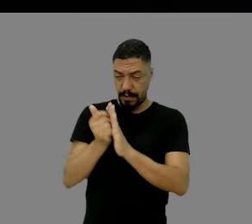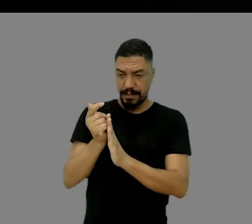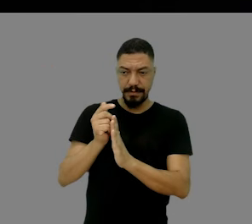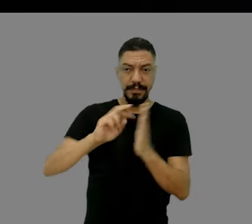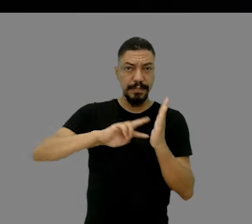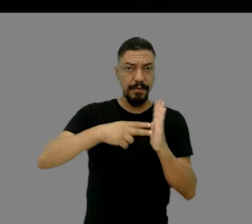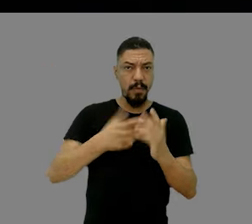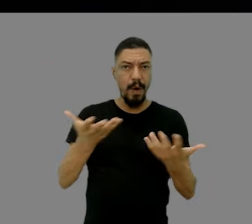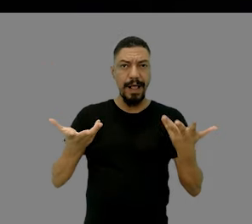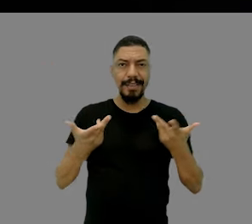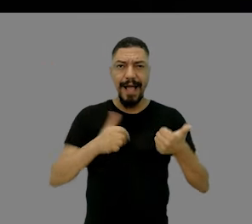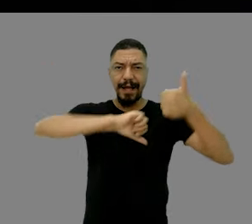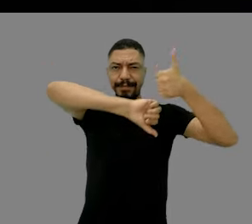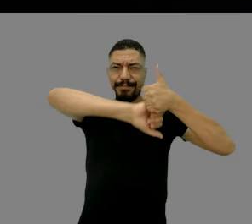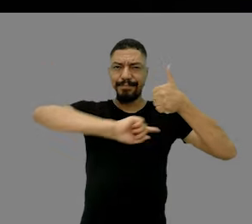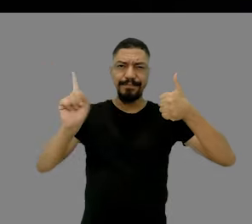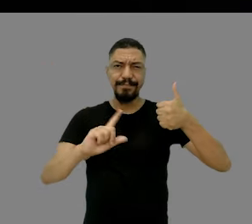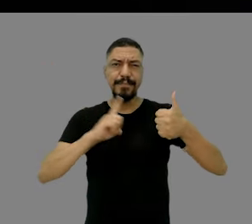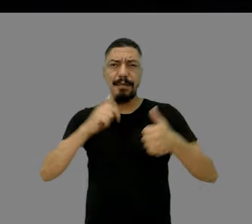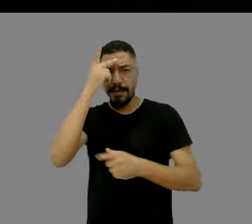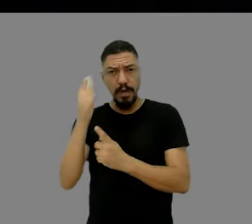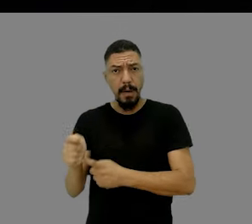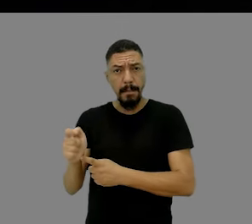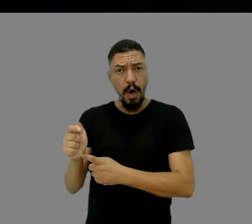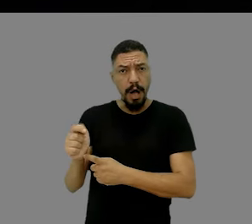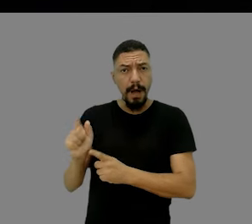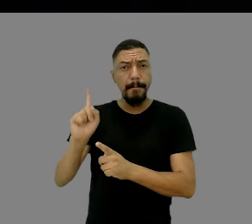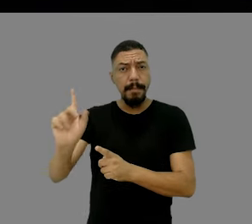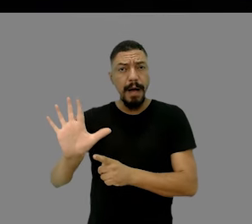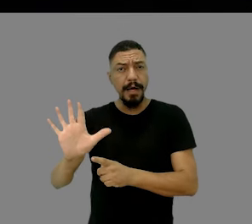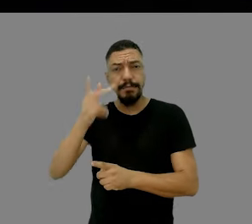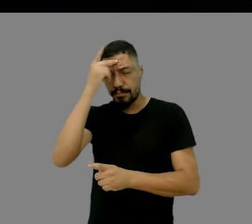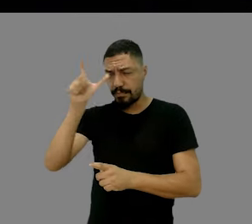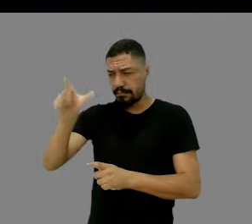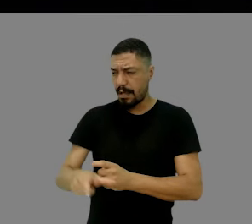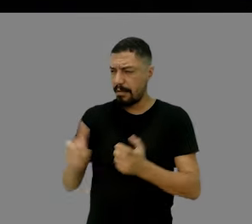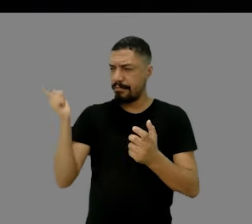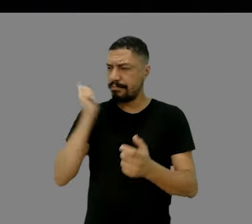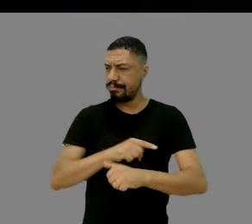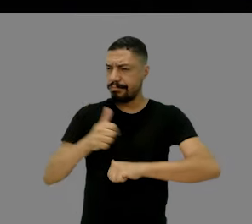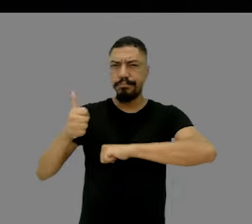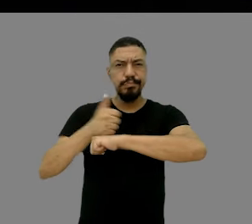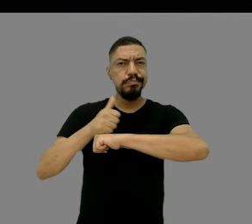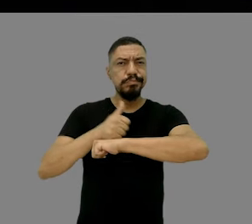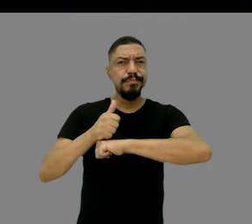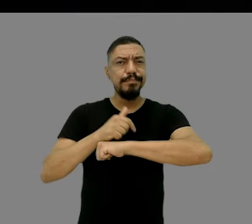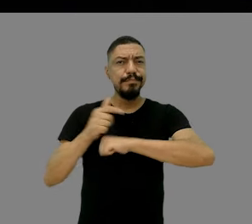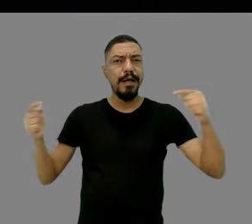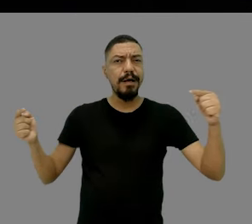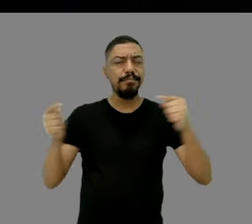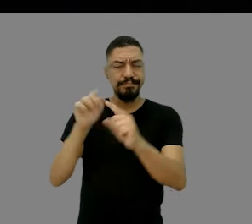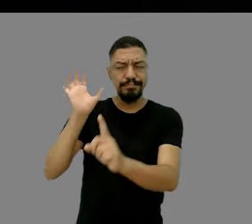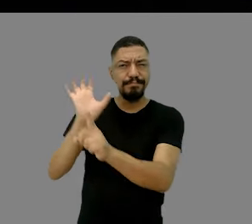assim qualificadas no sentido de que foram muito impactadas. E aí você vai descrever isso. Não adianta o seu projeto atingir 1 milhão